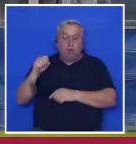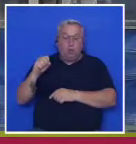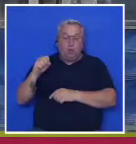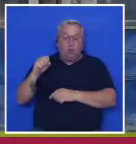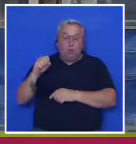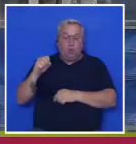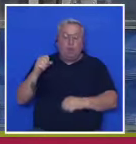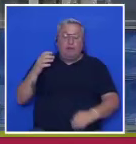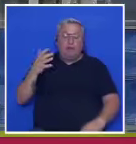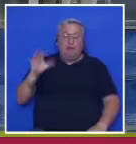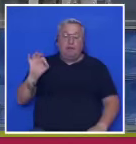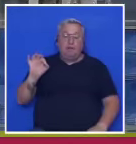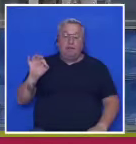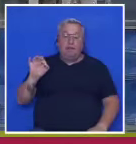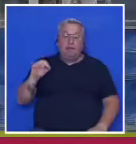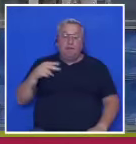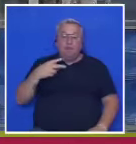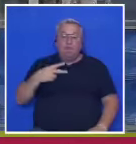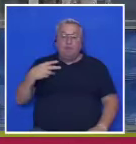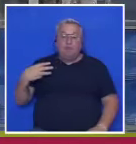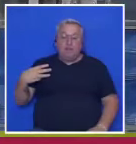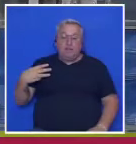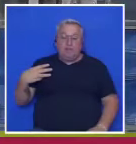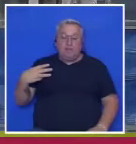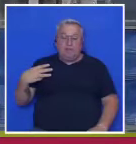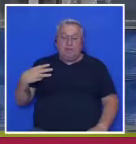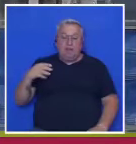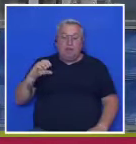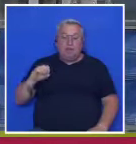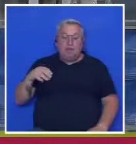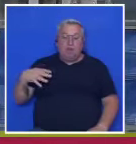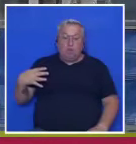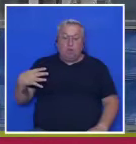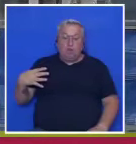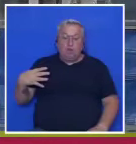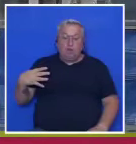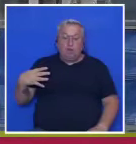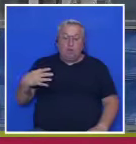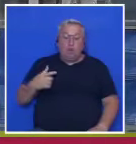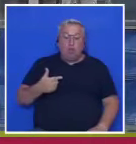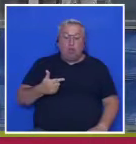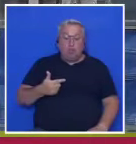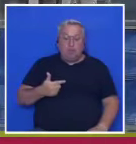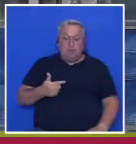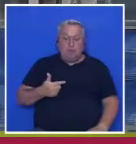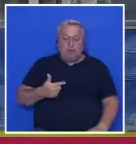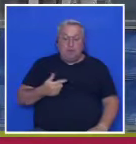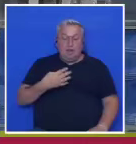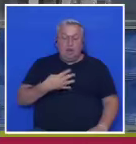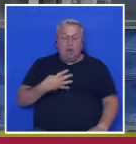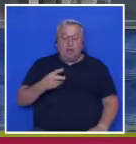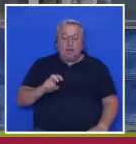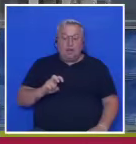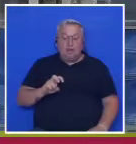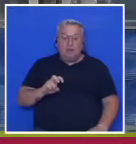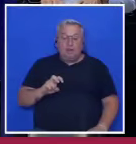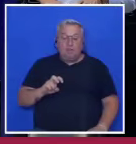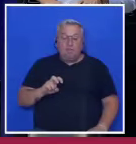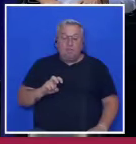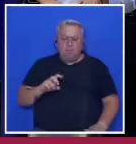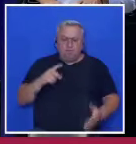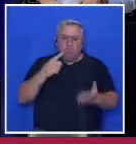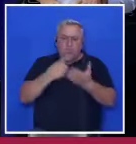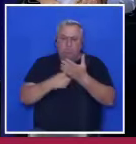48, 10, 23, 04, 12 e 45. Os